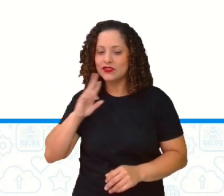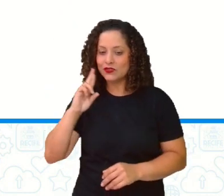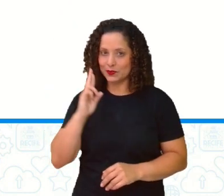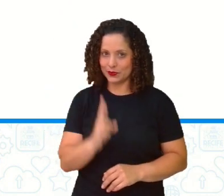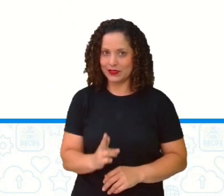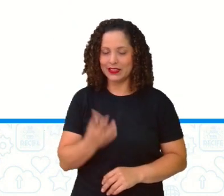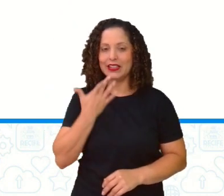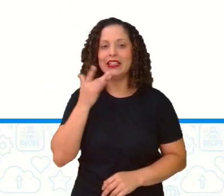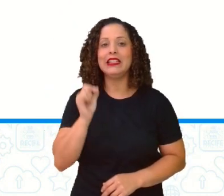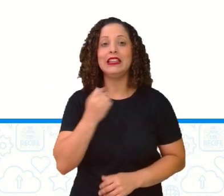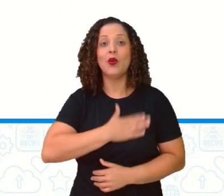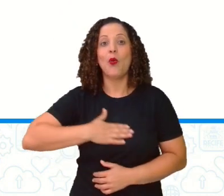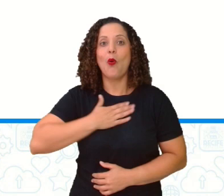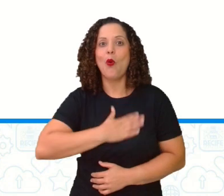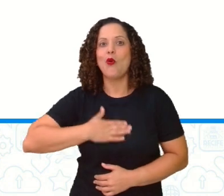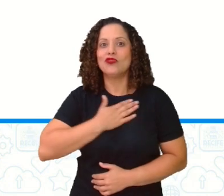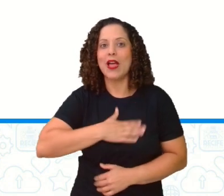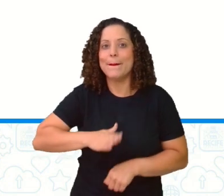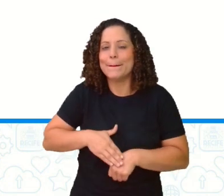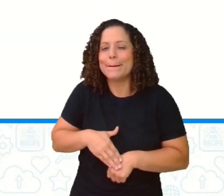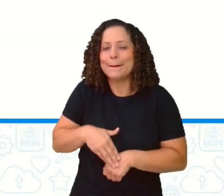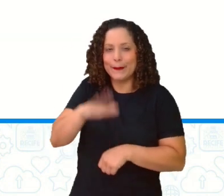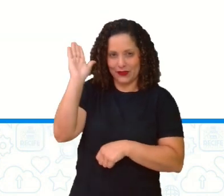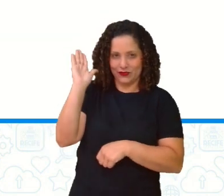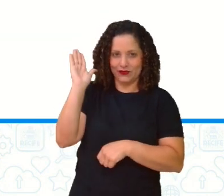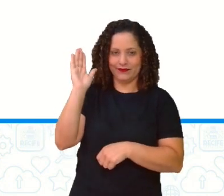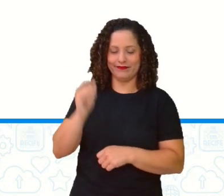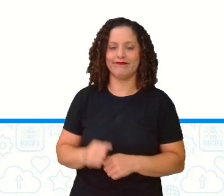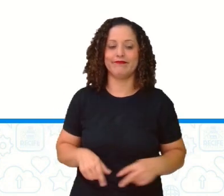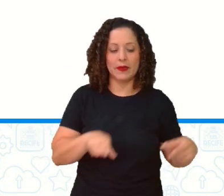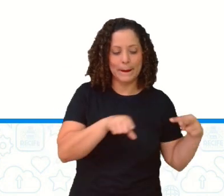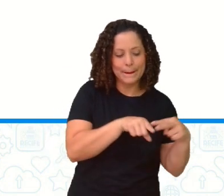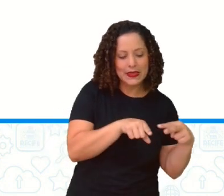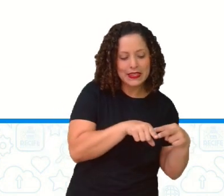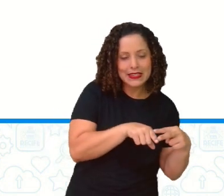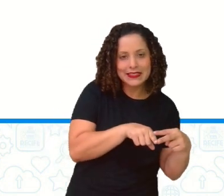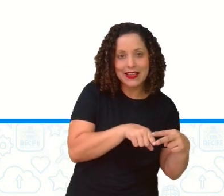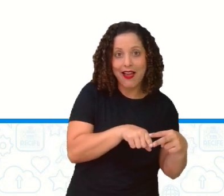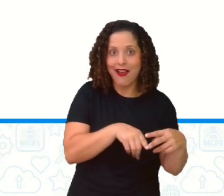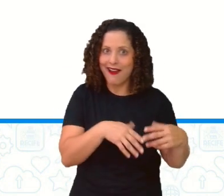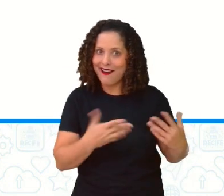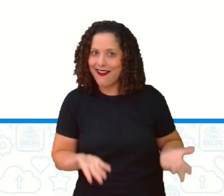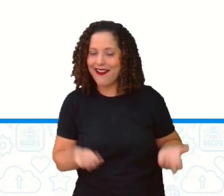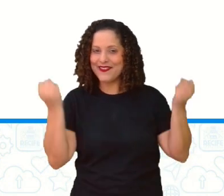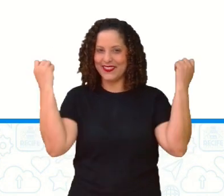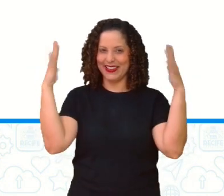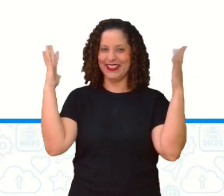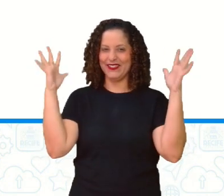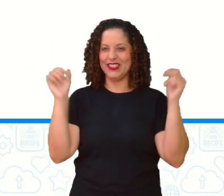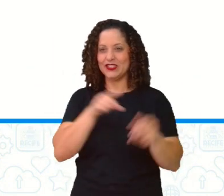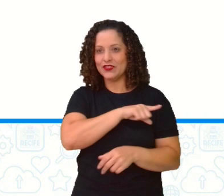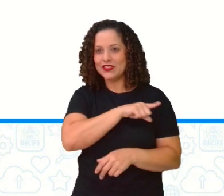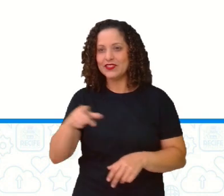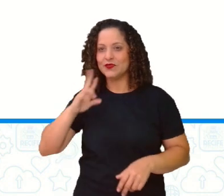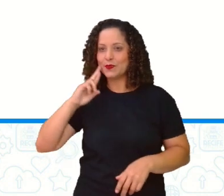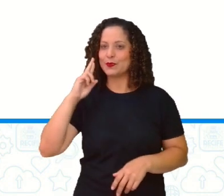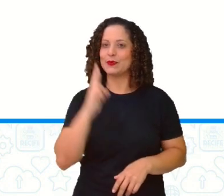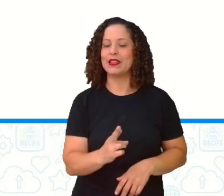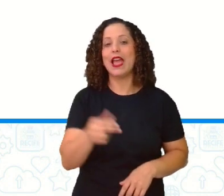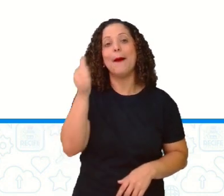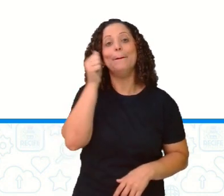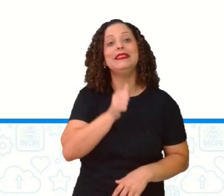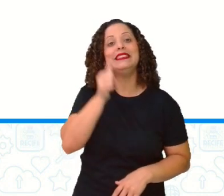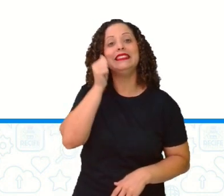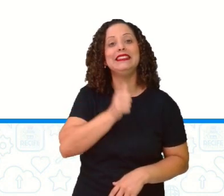responderam. Quem gosta mais de pizza? Então, parabéns para todos que chegaram a esse resultado.